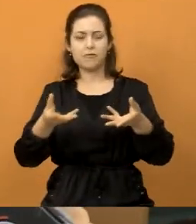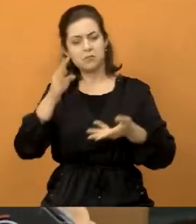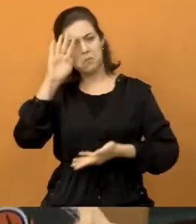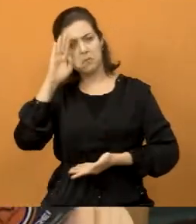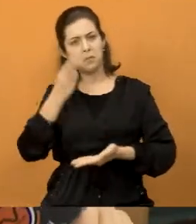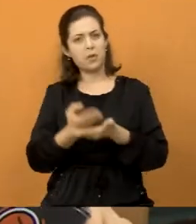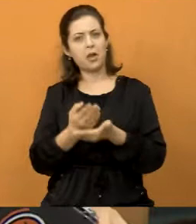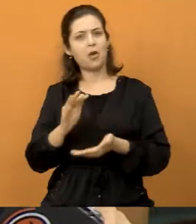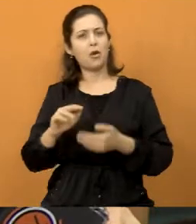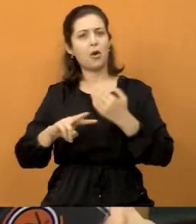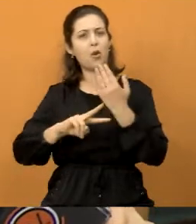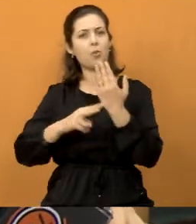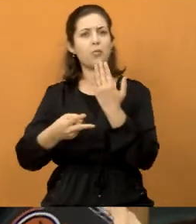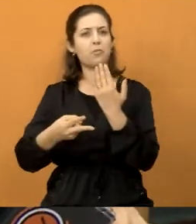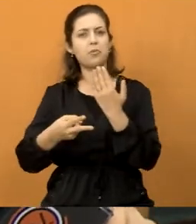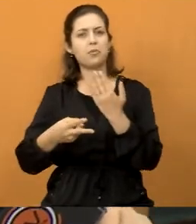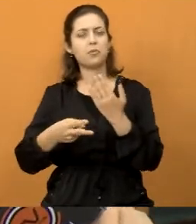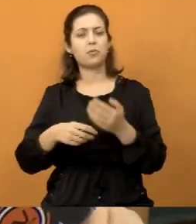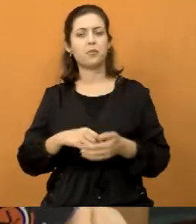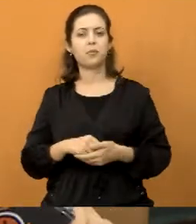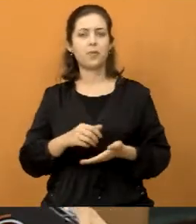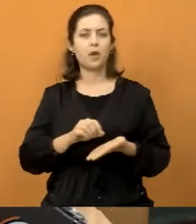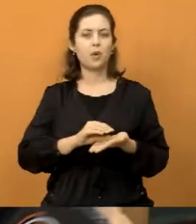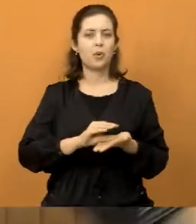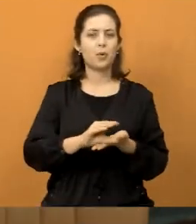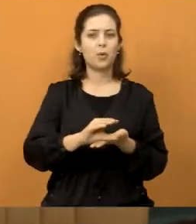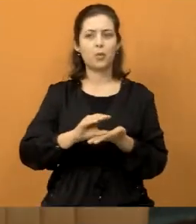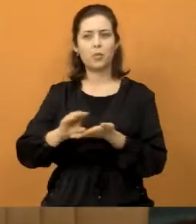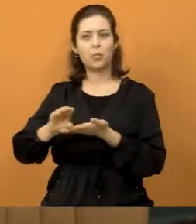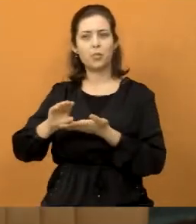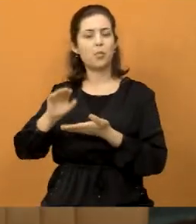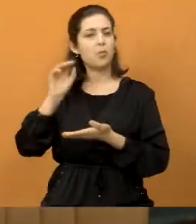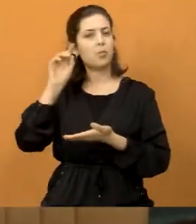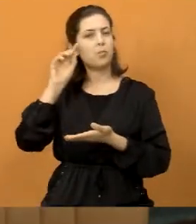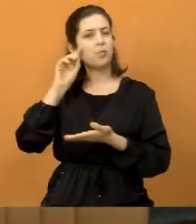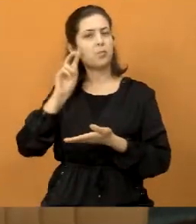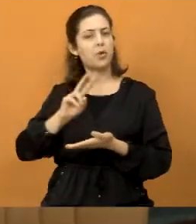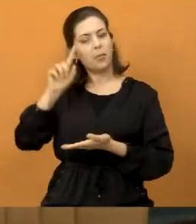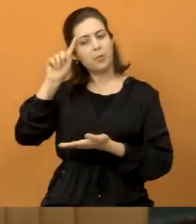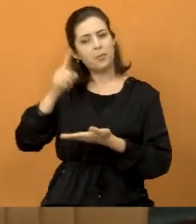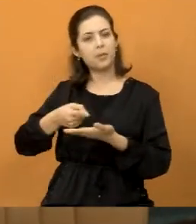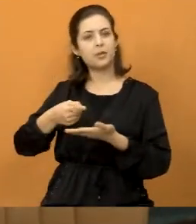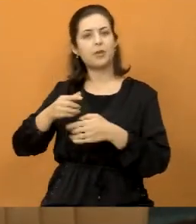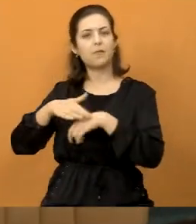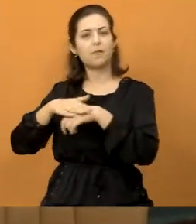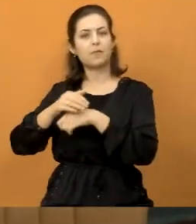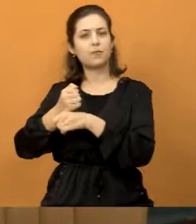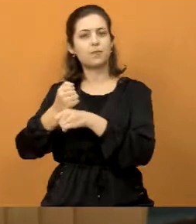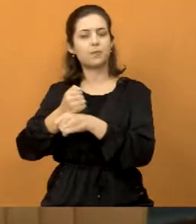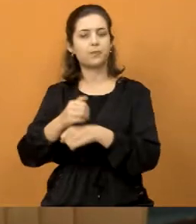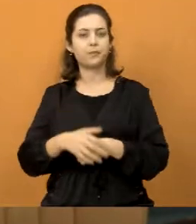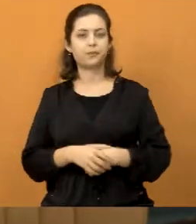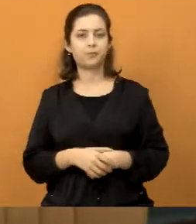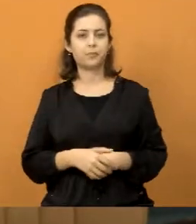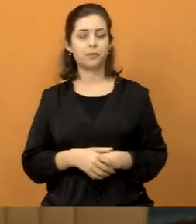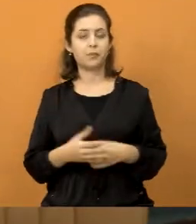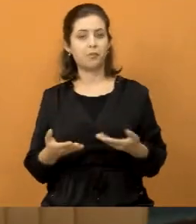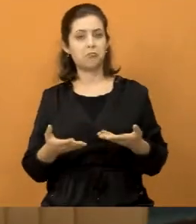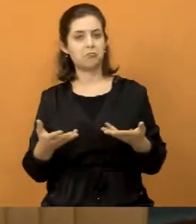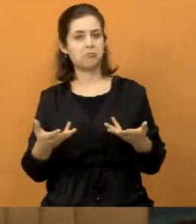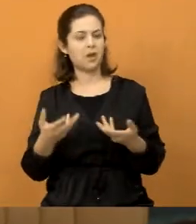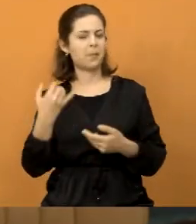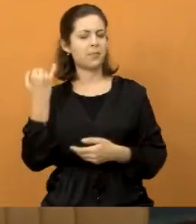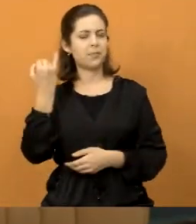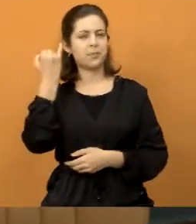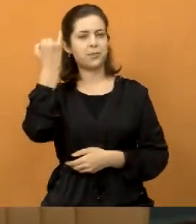acredita que essas emendas impositivas trarão para o município olha o que eu acredito que será de grande valia na